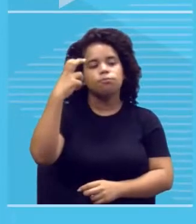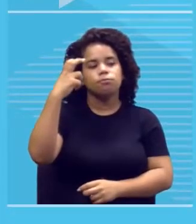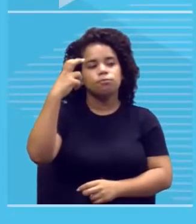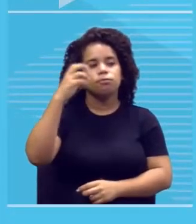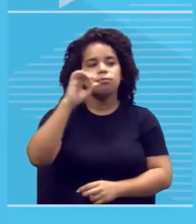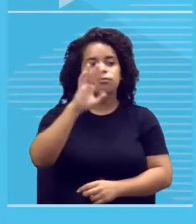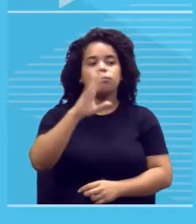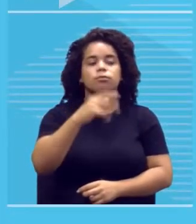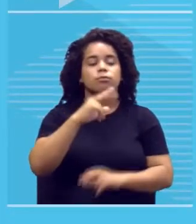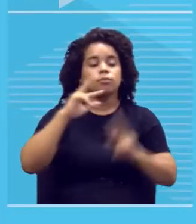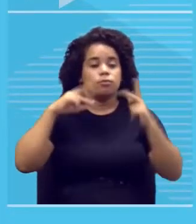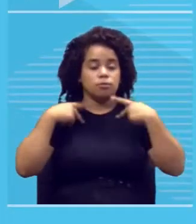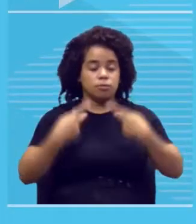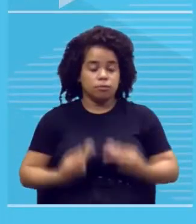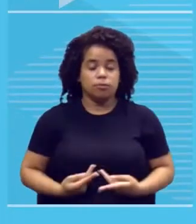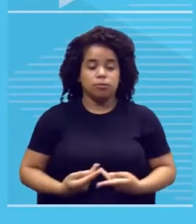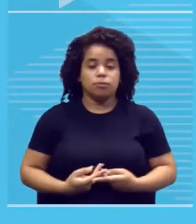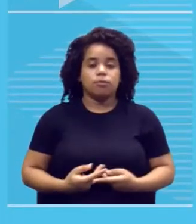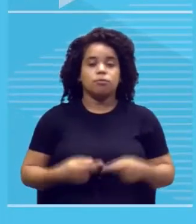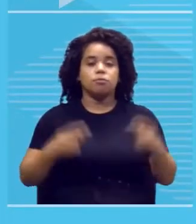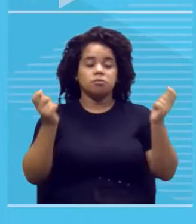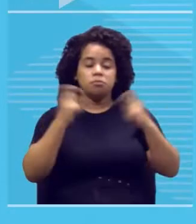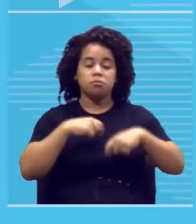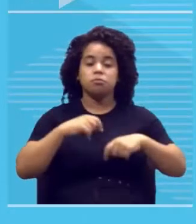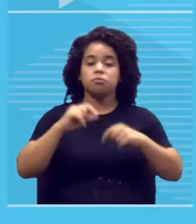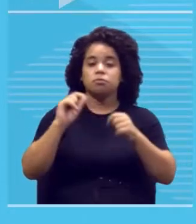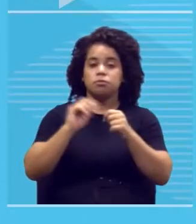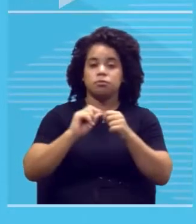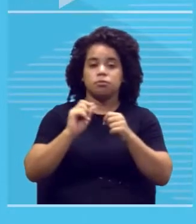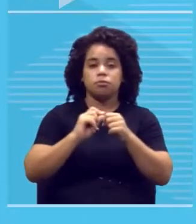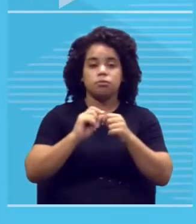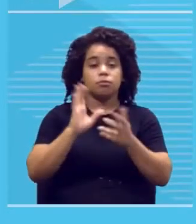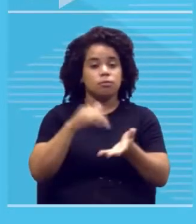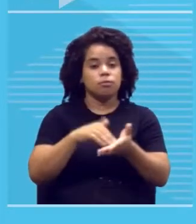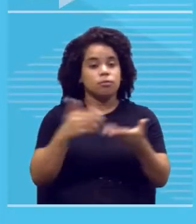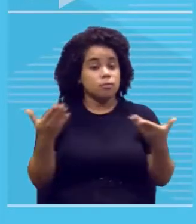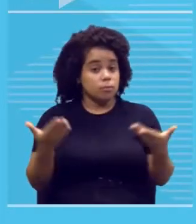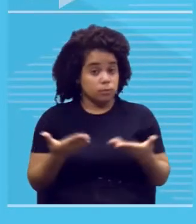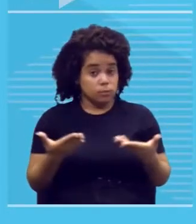só o ser humano sobre desenvolver até hoje